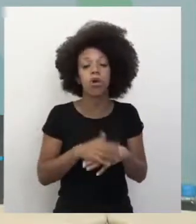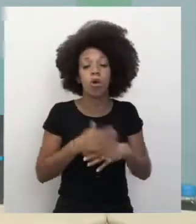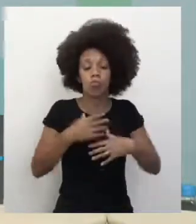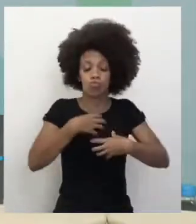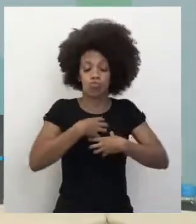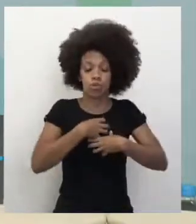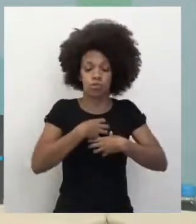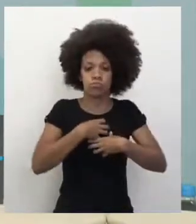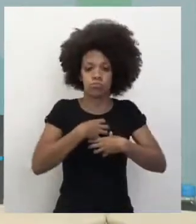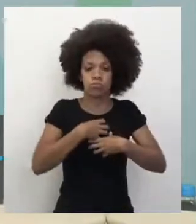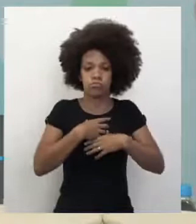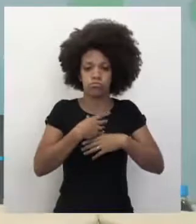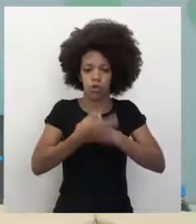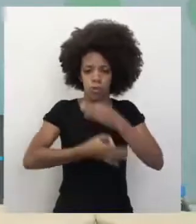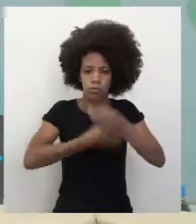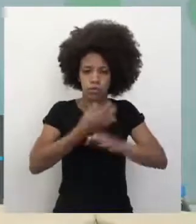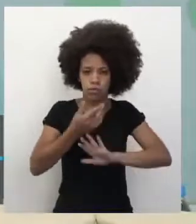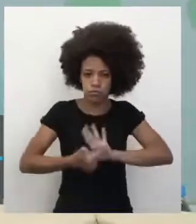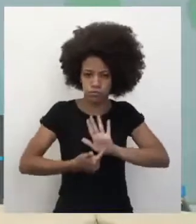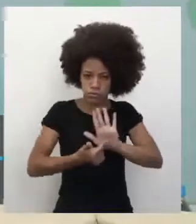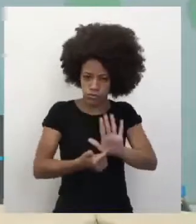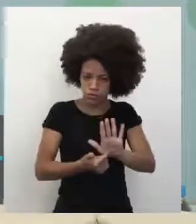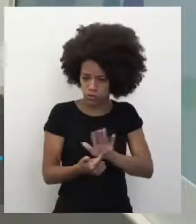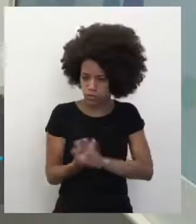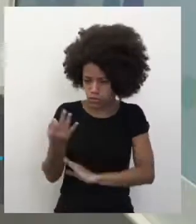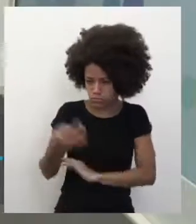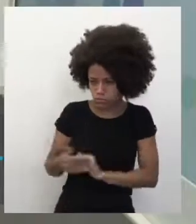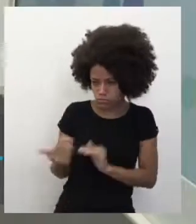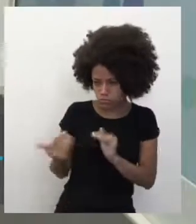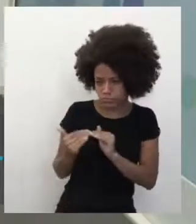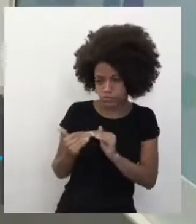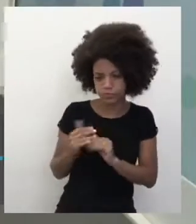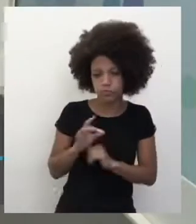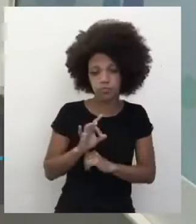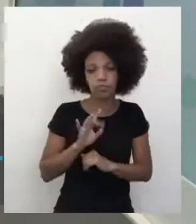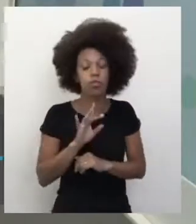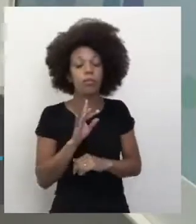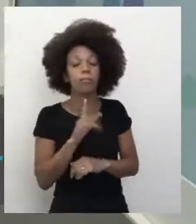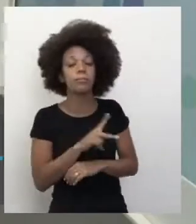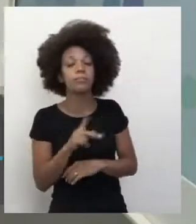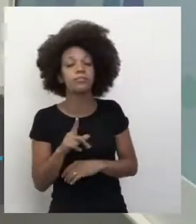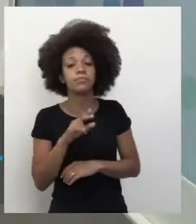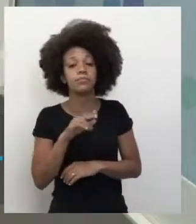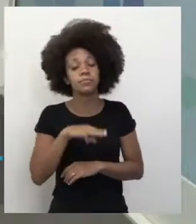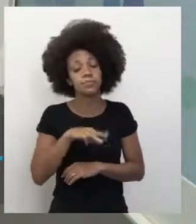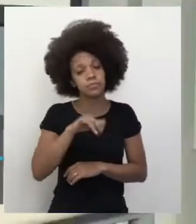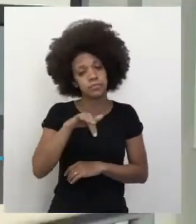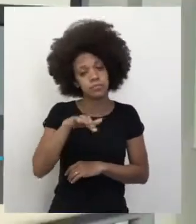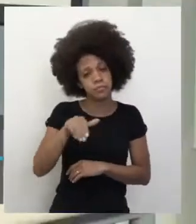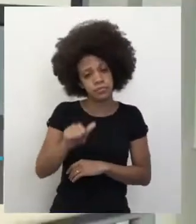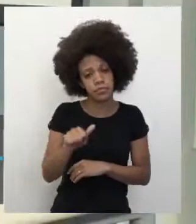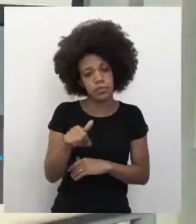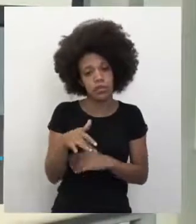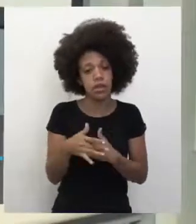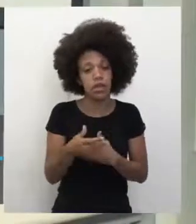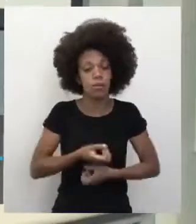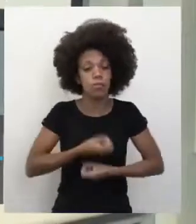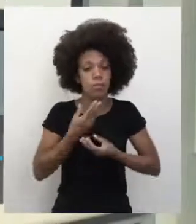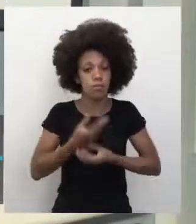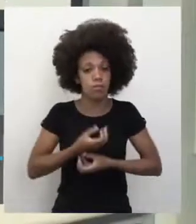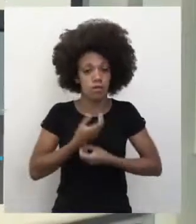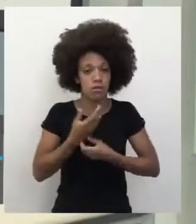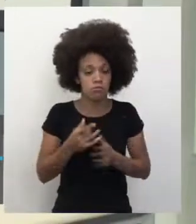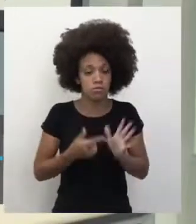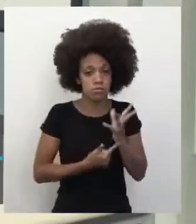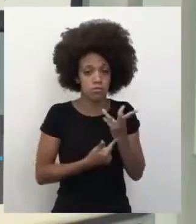de se expressar. E aí, Fernanda? Confere. Confere, eu vou só ler mais uma aqui da Pro Maria Regina, é a poética do artista. Eles